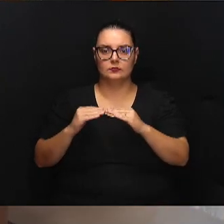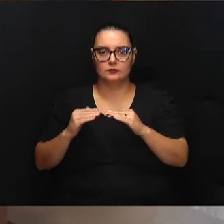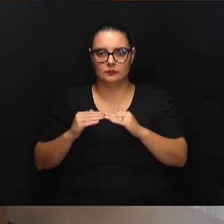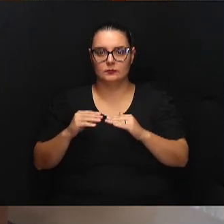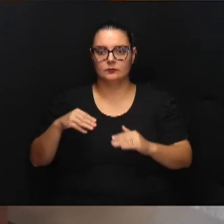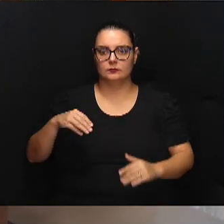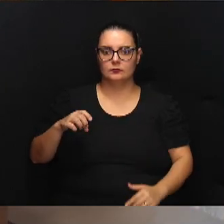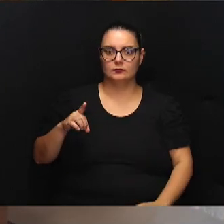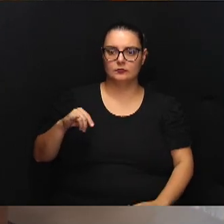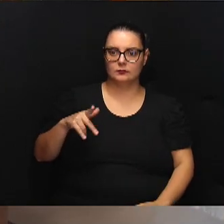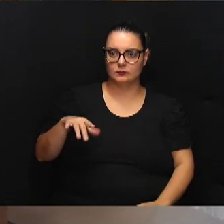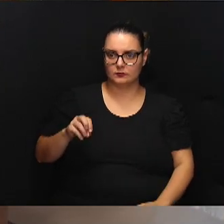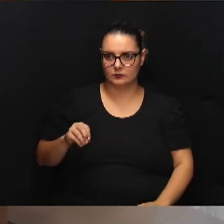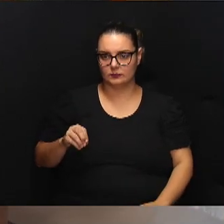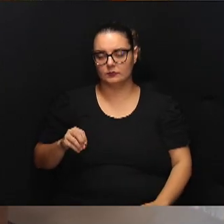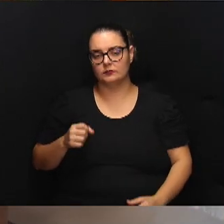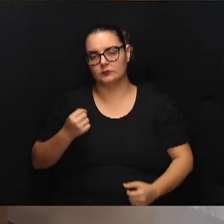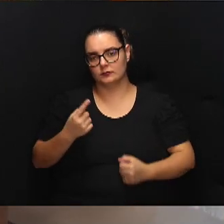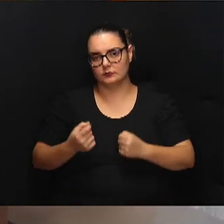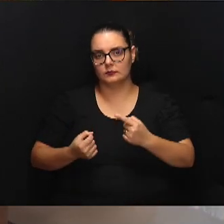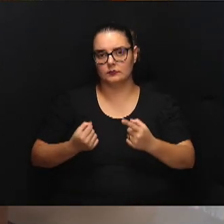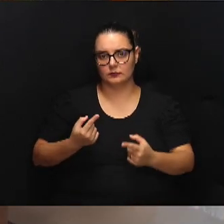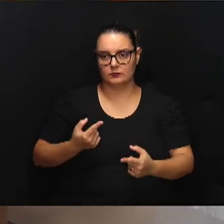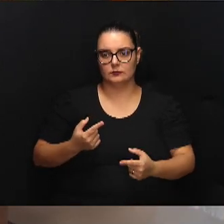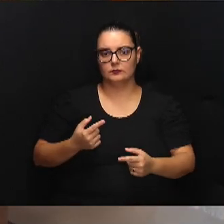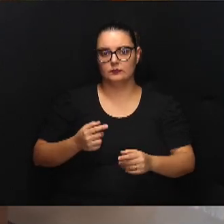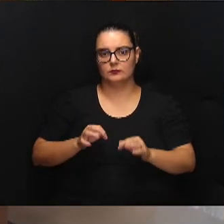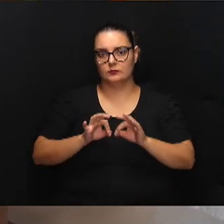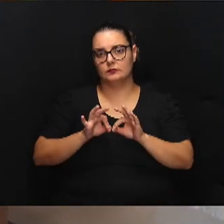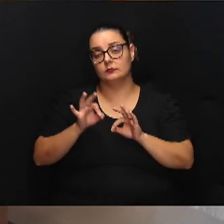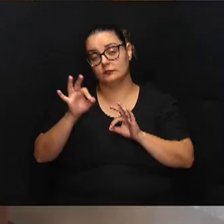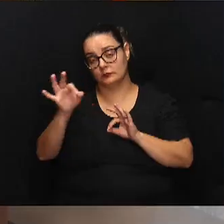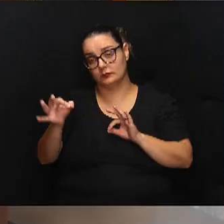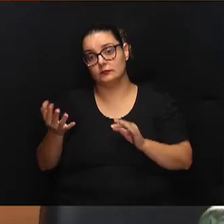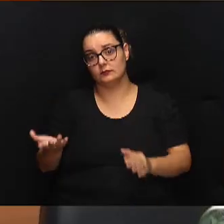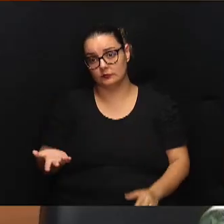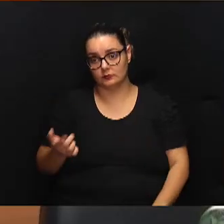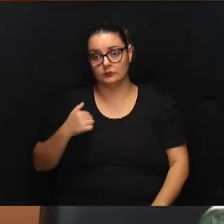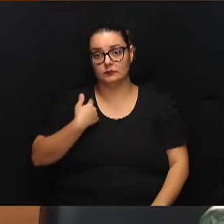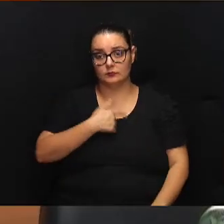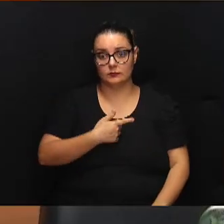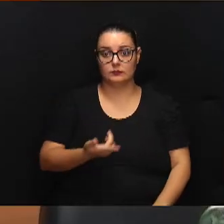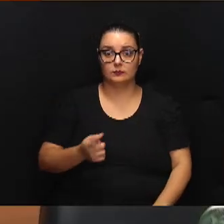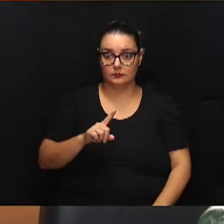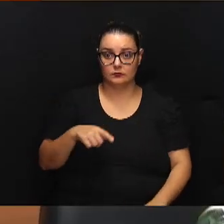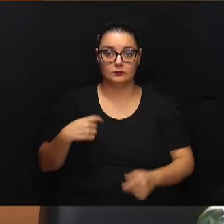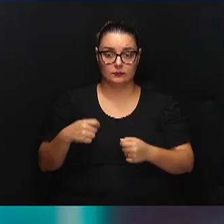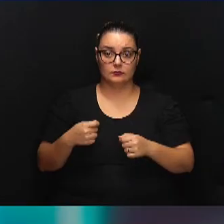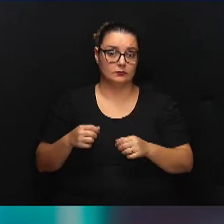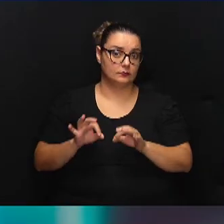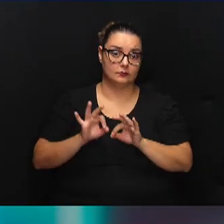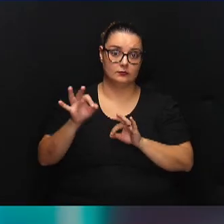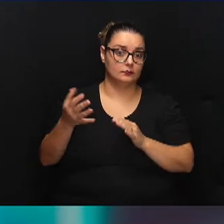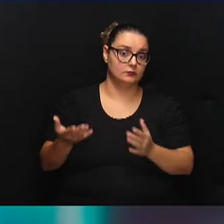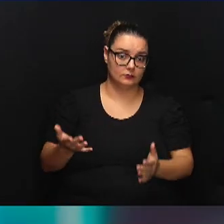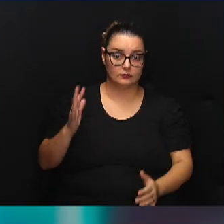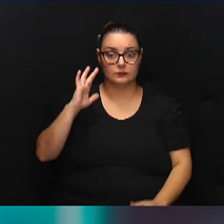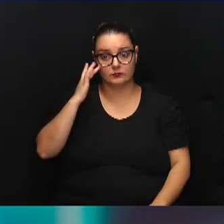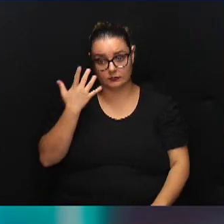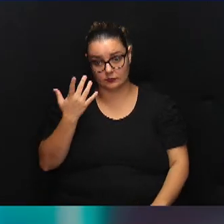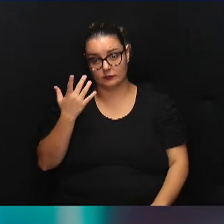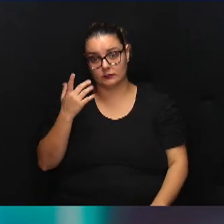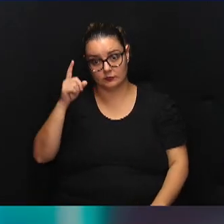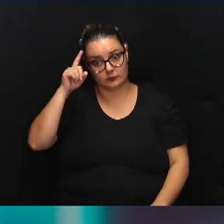medições. Isso aqui já é algo mais longe, digamos assim, da gente, né? Nem precisamos chegar tanto, né? Eu acho que um dia isso vai